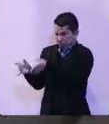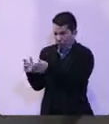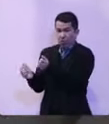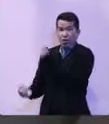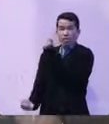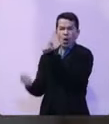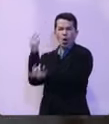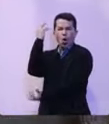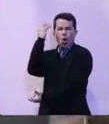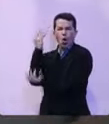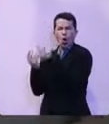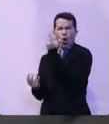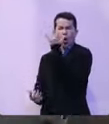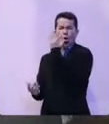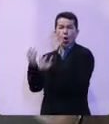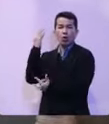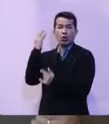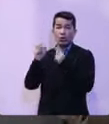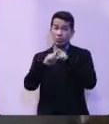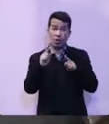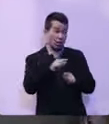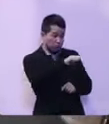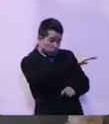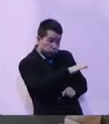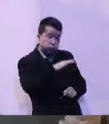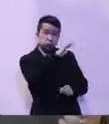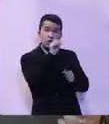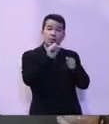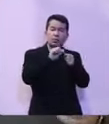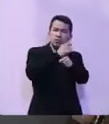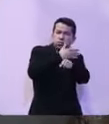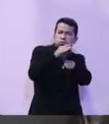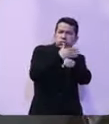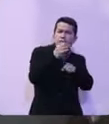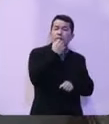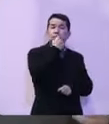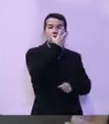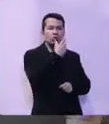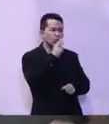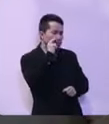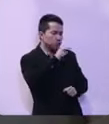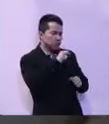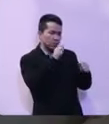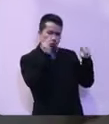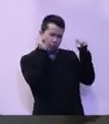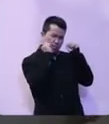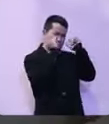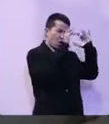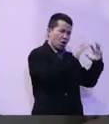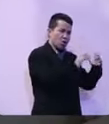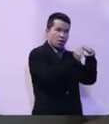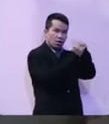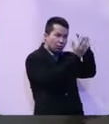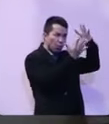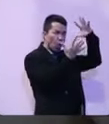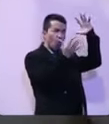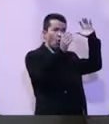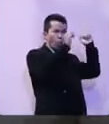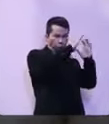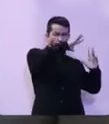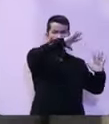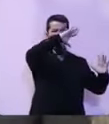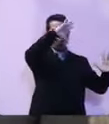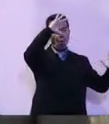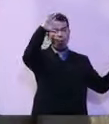Deus brilhará como o sol no reino do seu Pai. E se vocês têm ouvidos